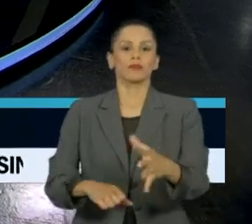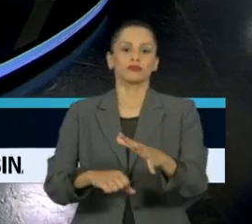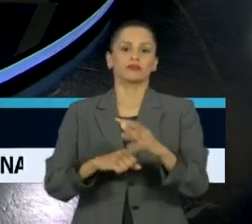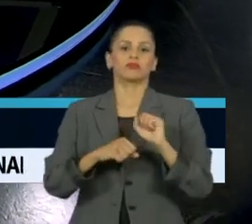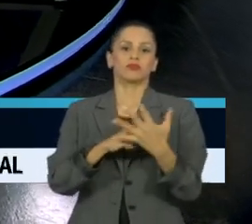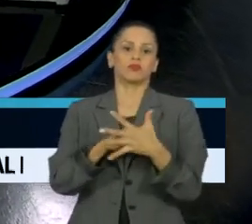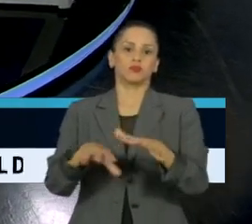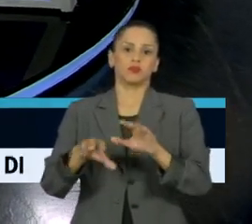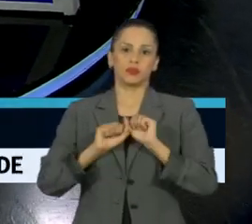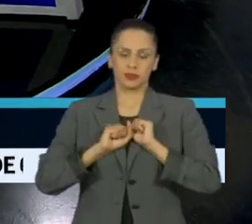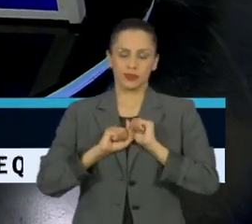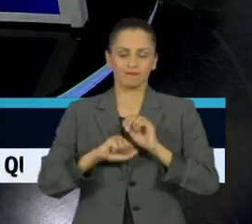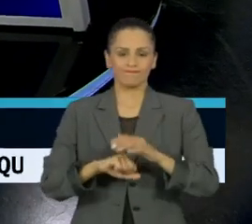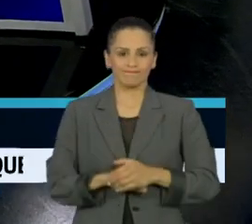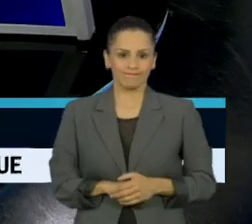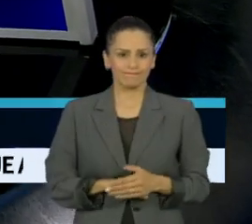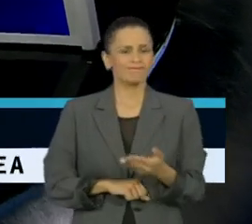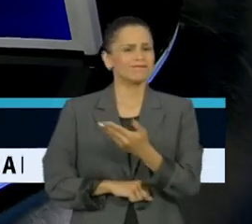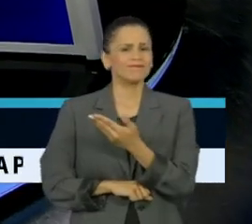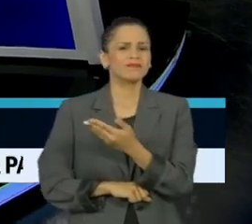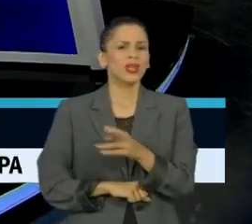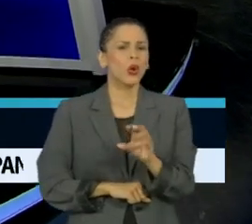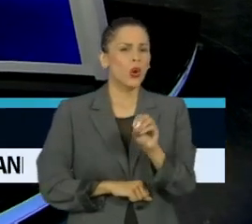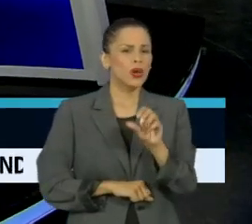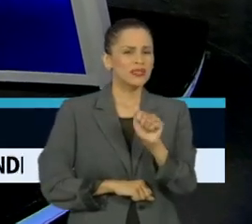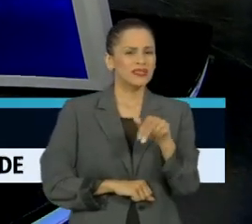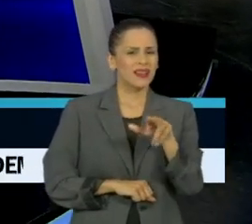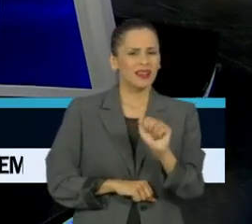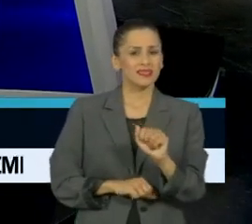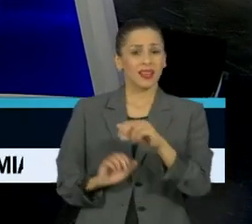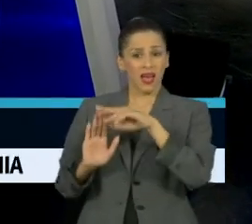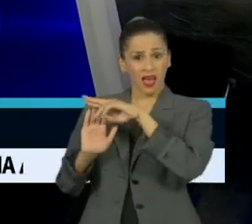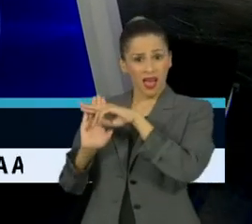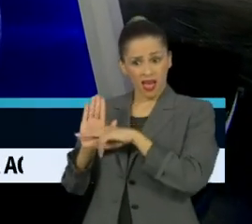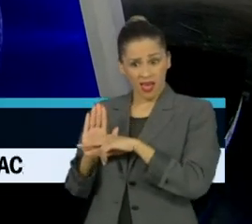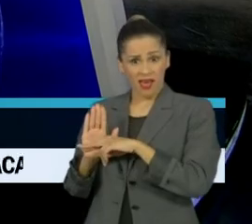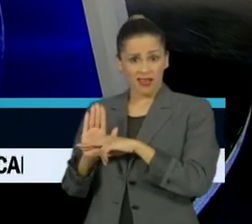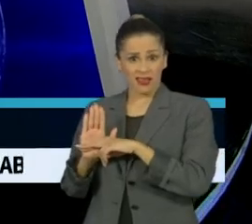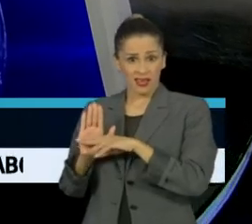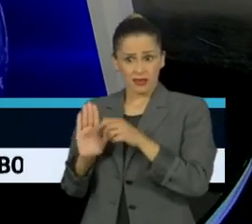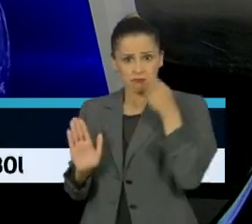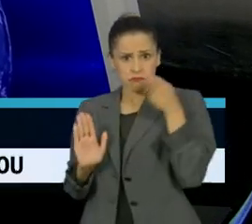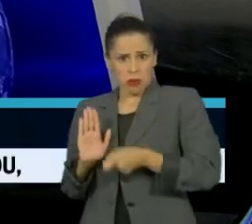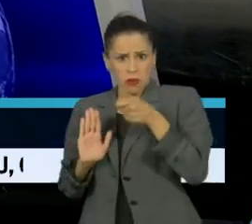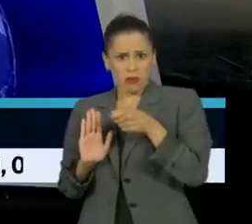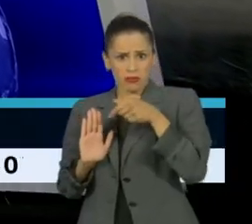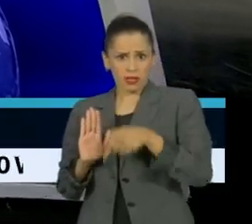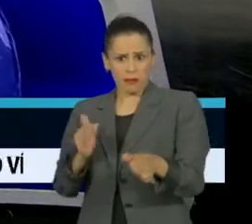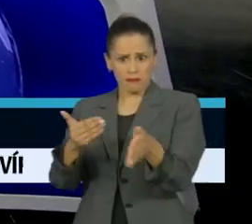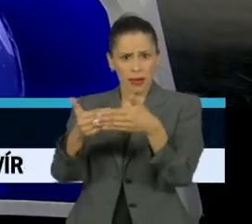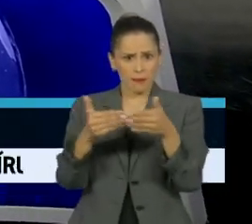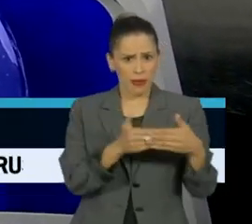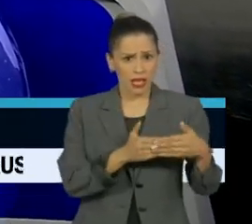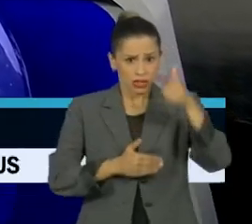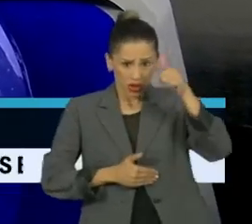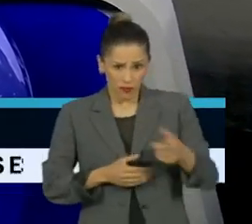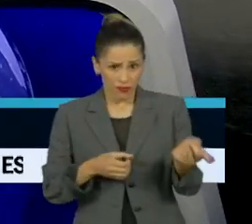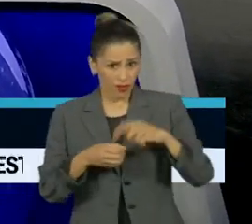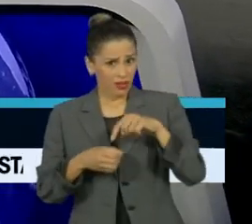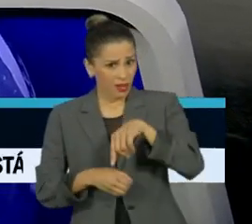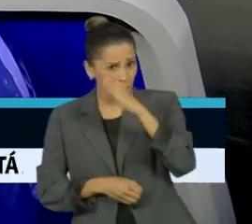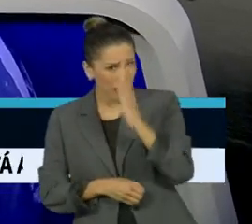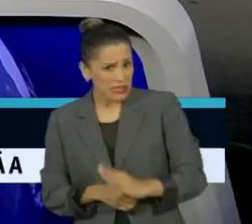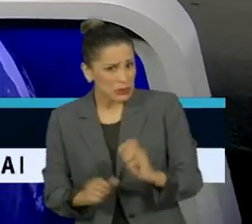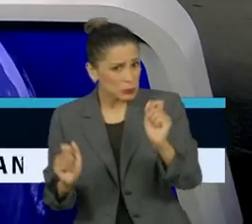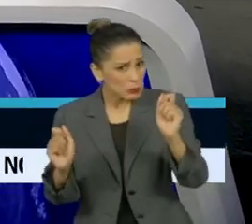a dra rosana as medidas de restrição também podem voltar à estaca zero aqui no brasil o de pode não devo